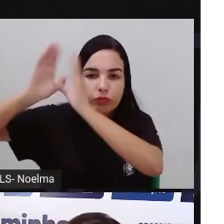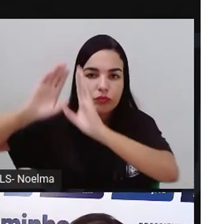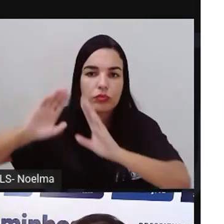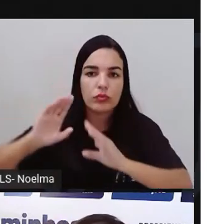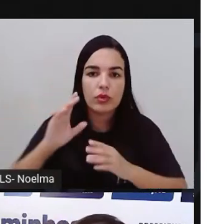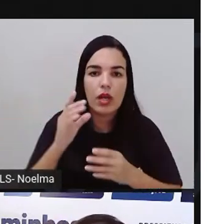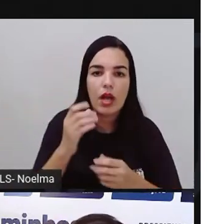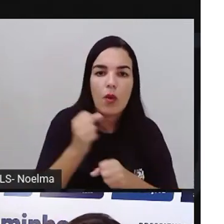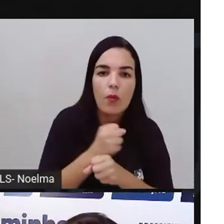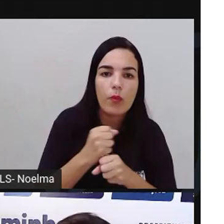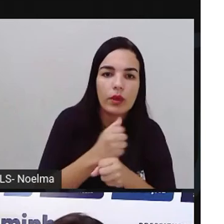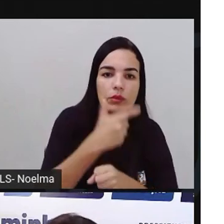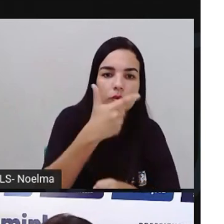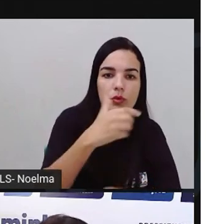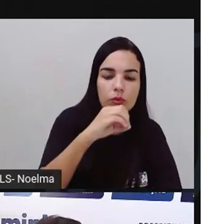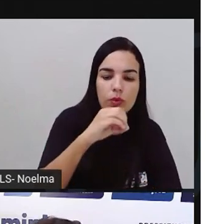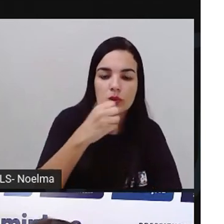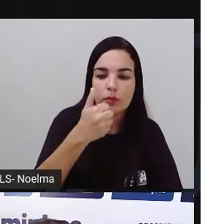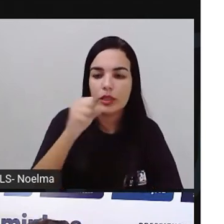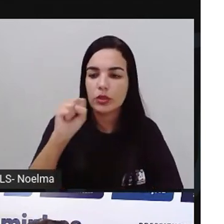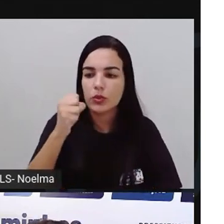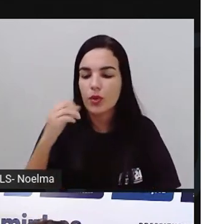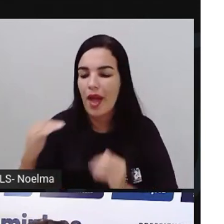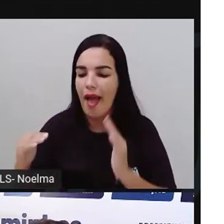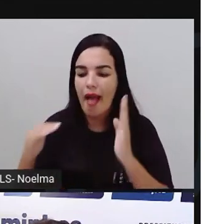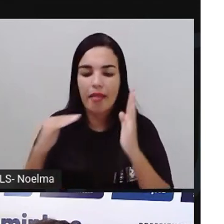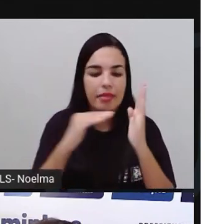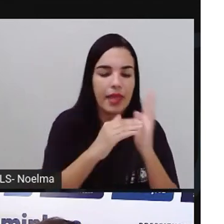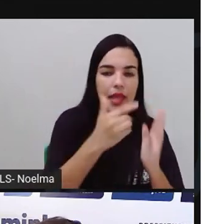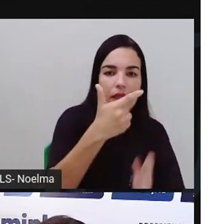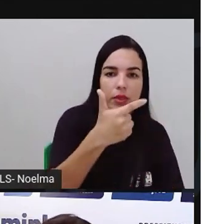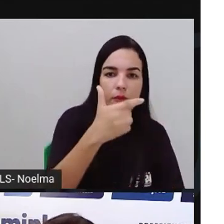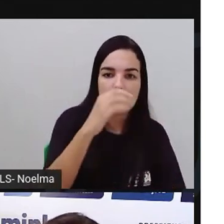de 2018 até chegarmos em